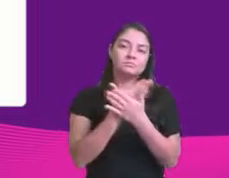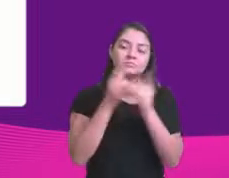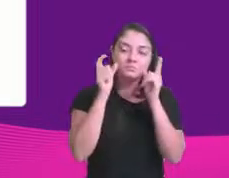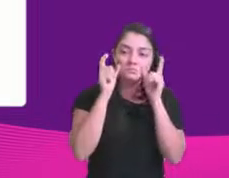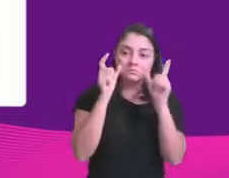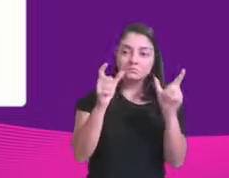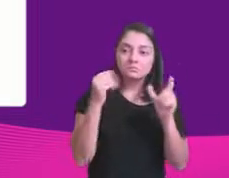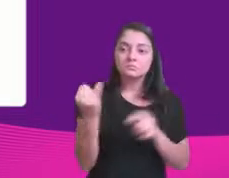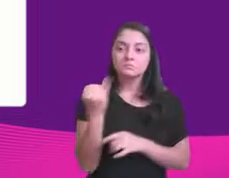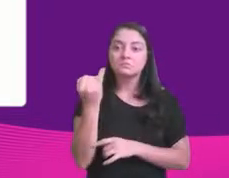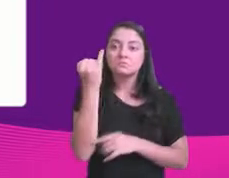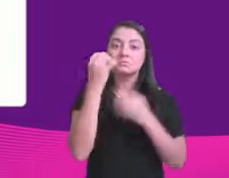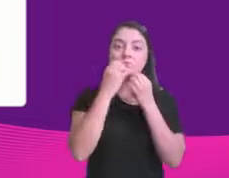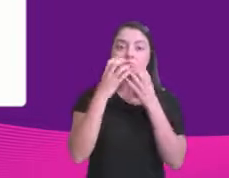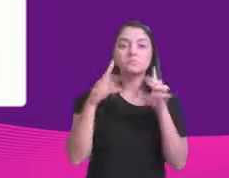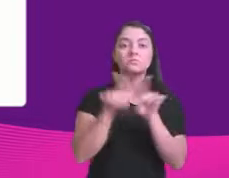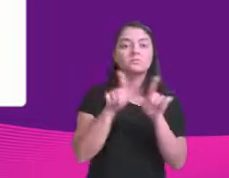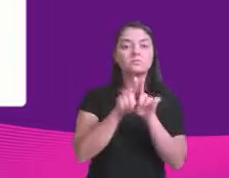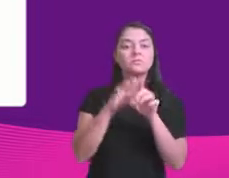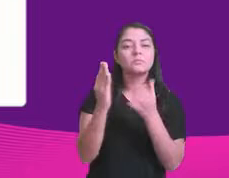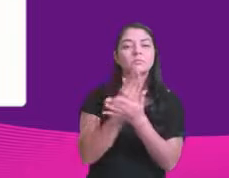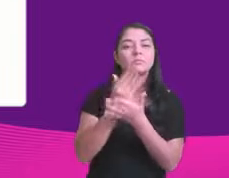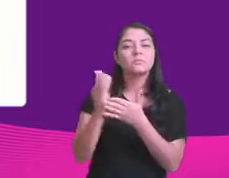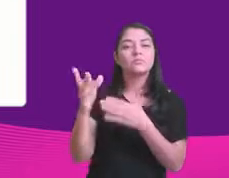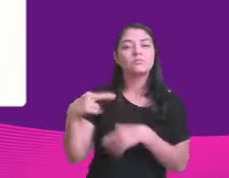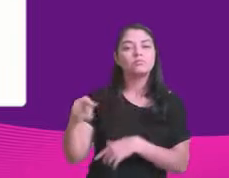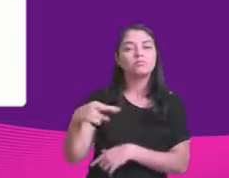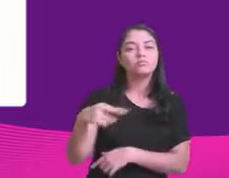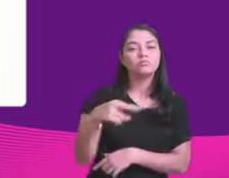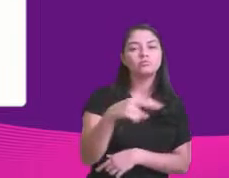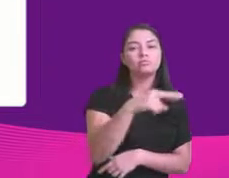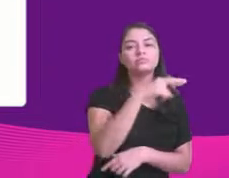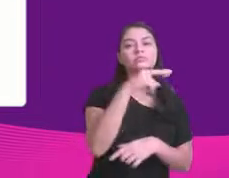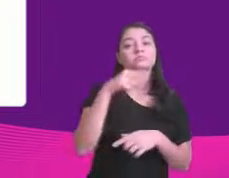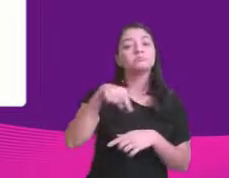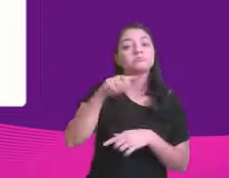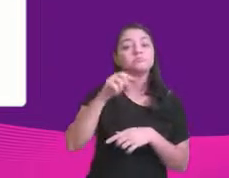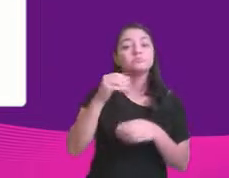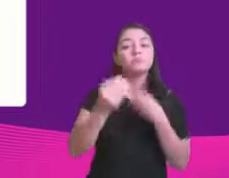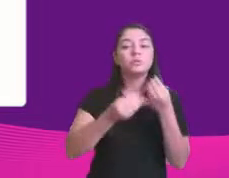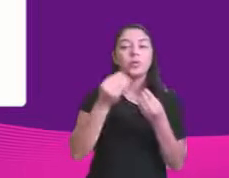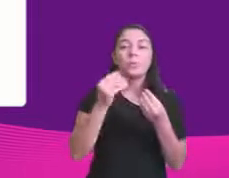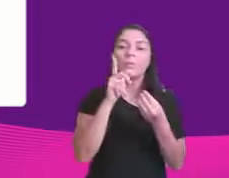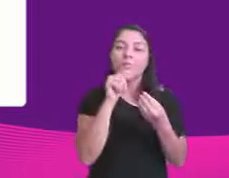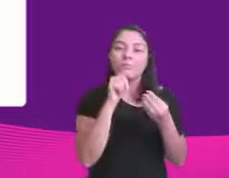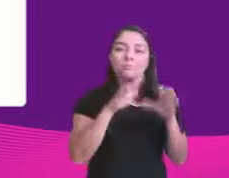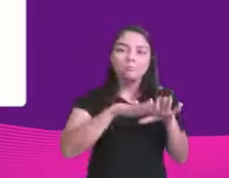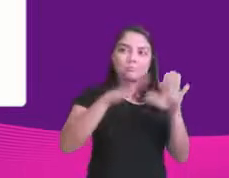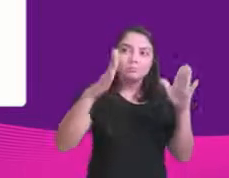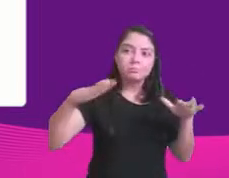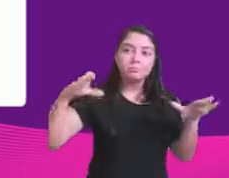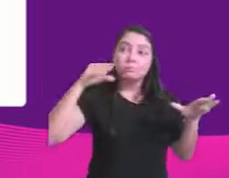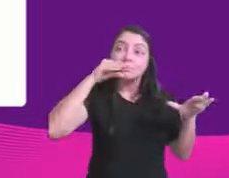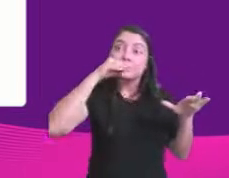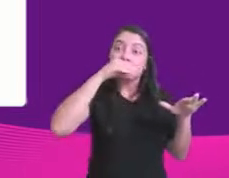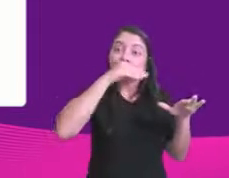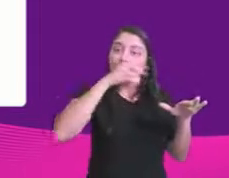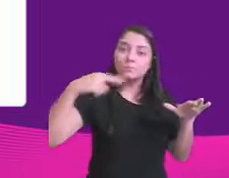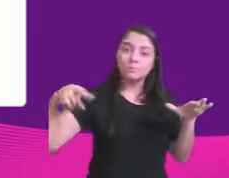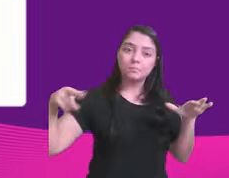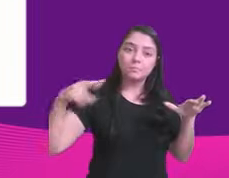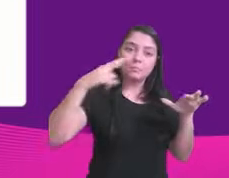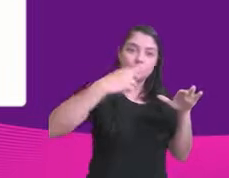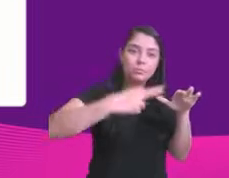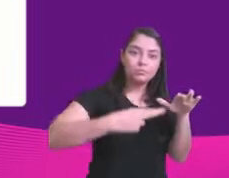a anastomose de ratos e eram imersas em líquido quente, então o que se via era a temperatura em torno